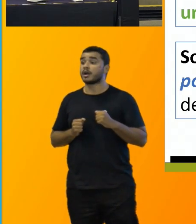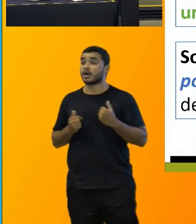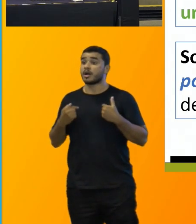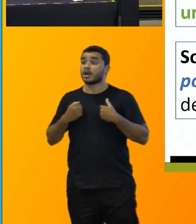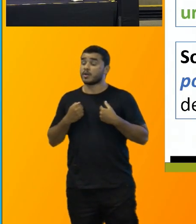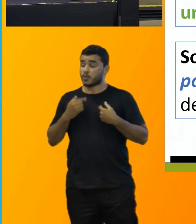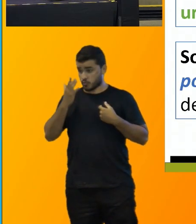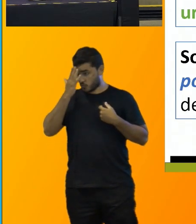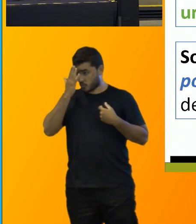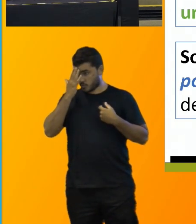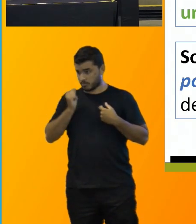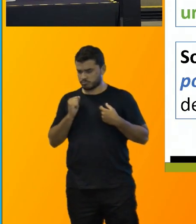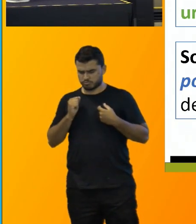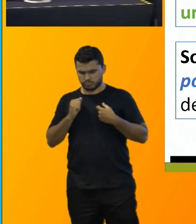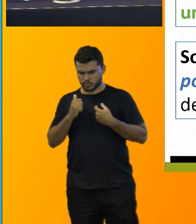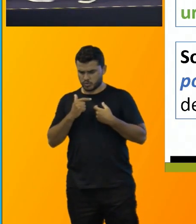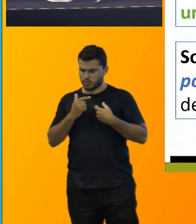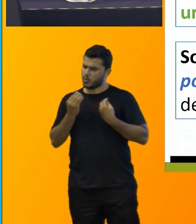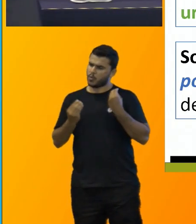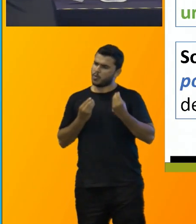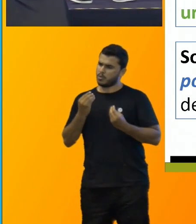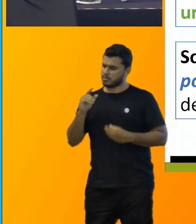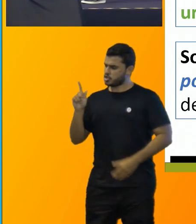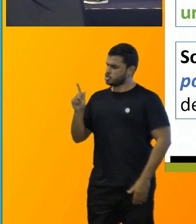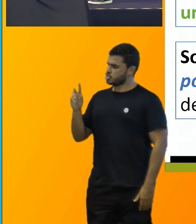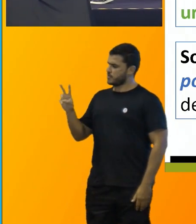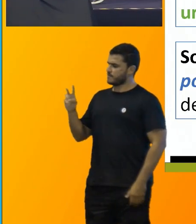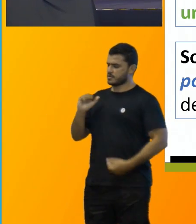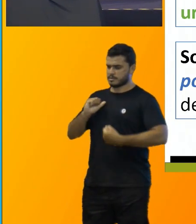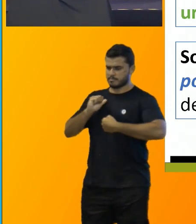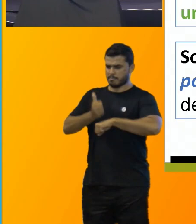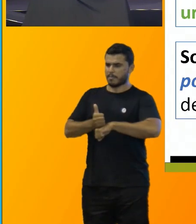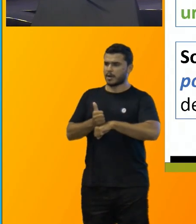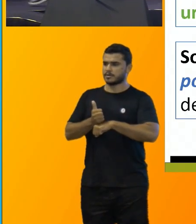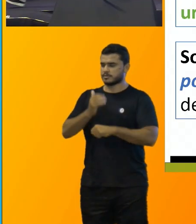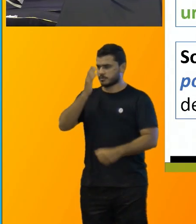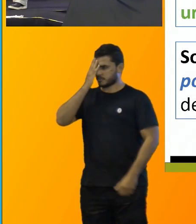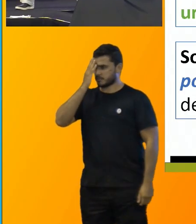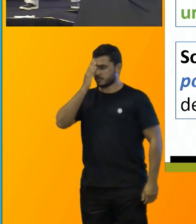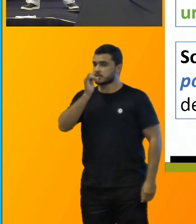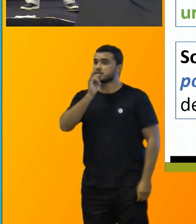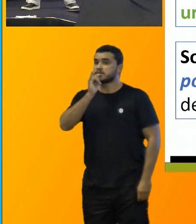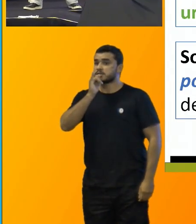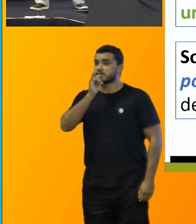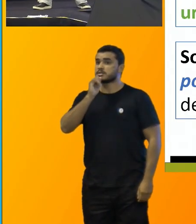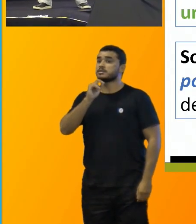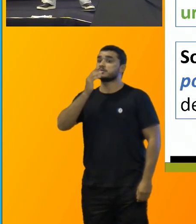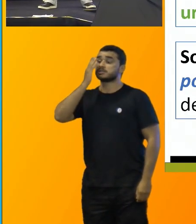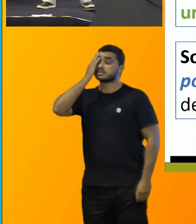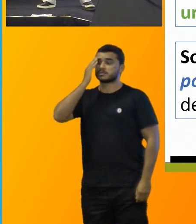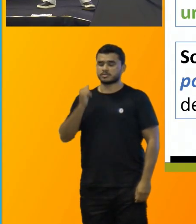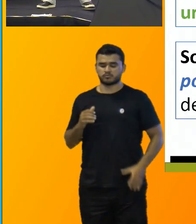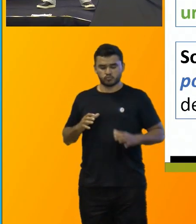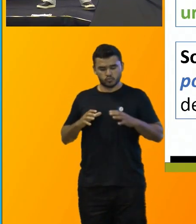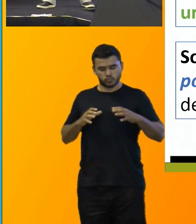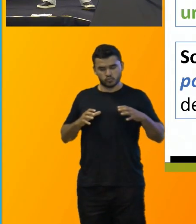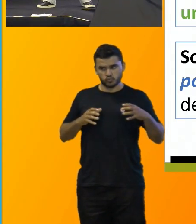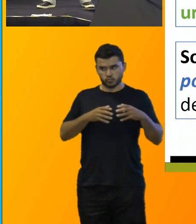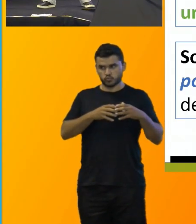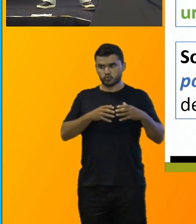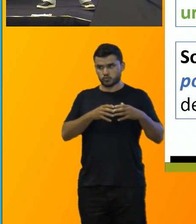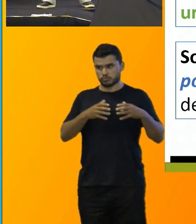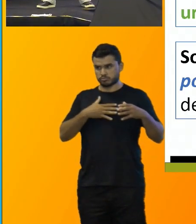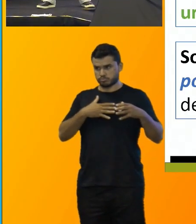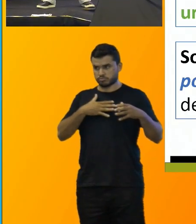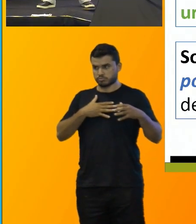quando Vargas chegou ao poder, tá? Politicamente, você já sabe que sai o modelo oligárquico e entra o modelo o